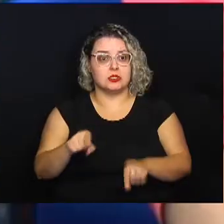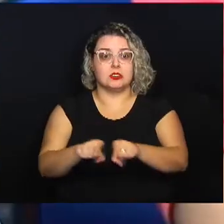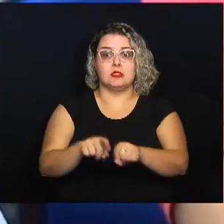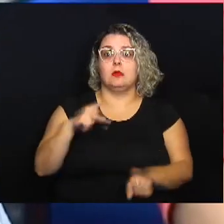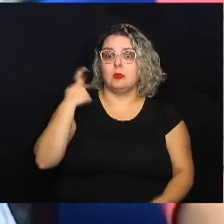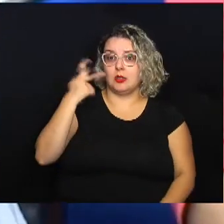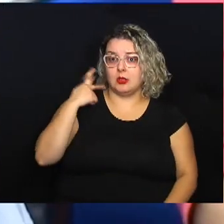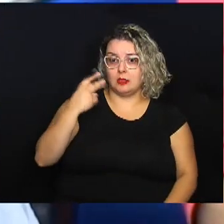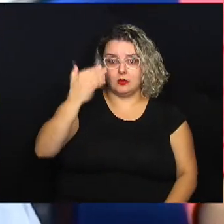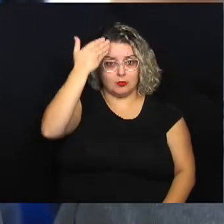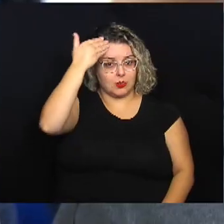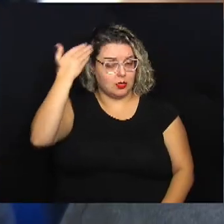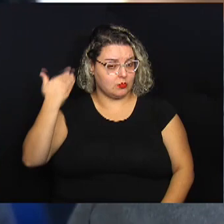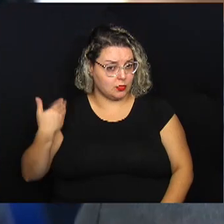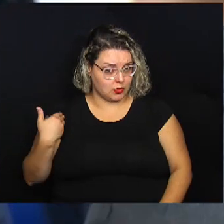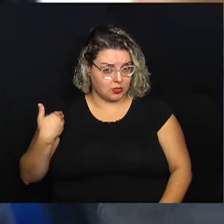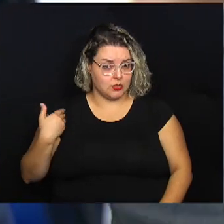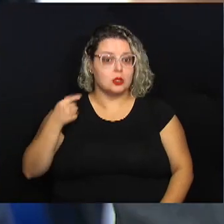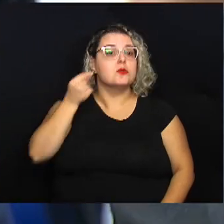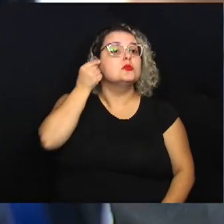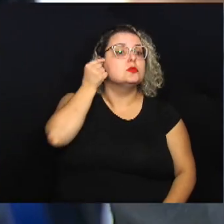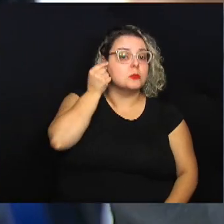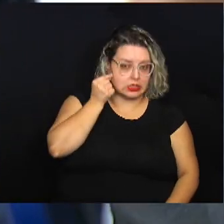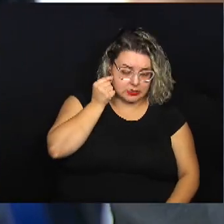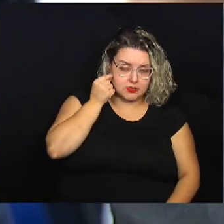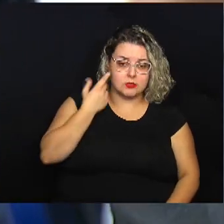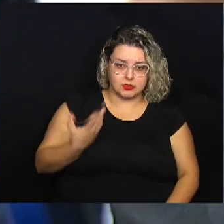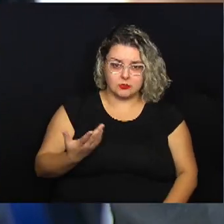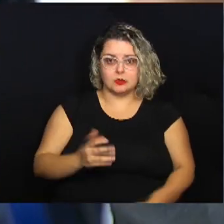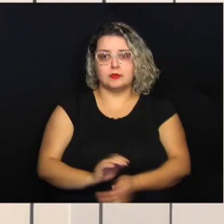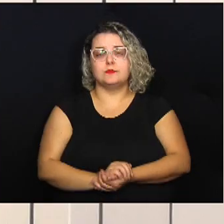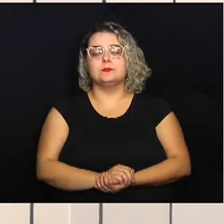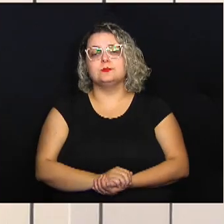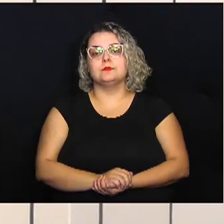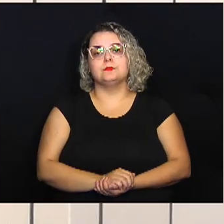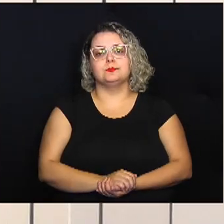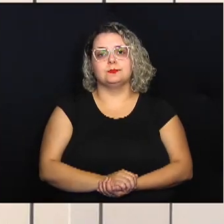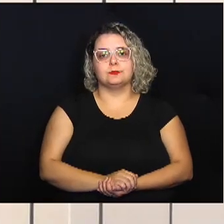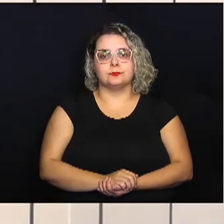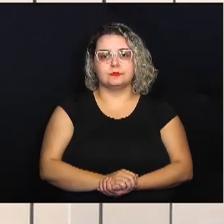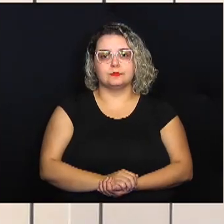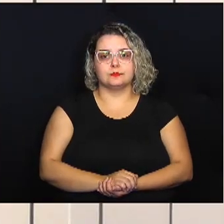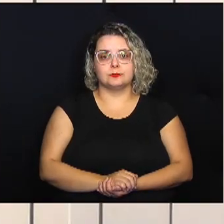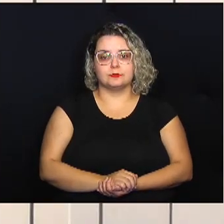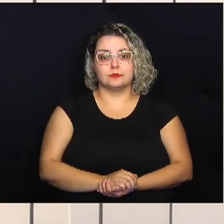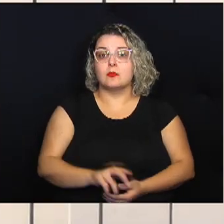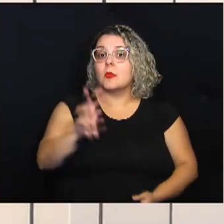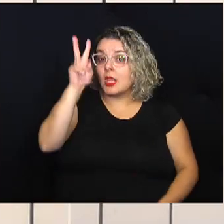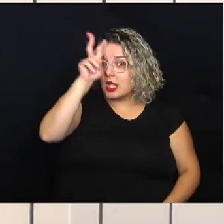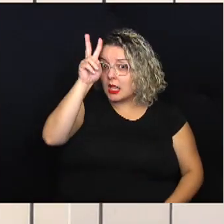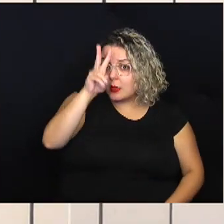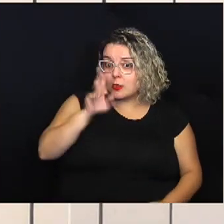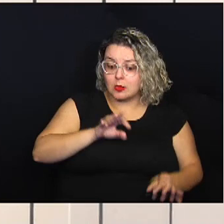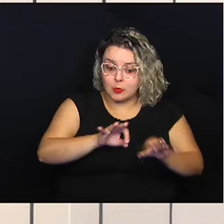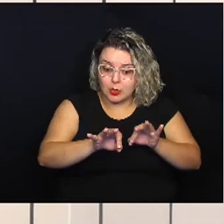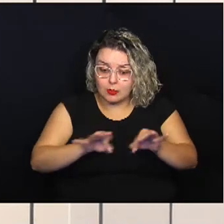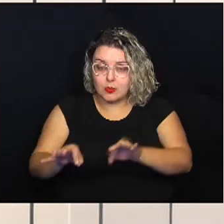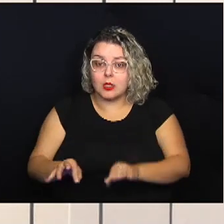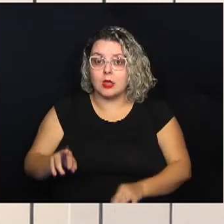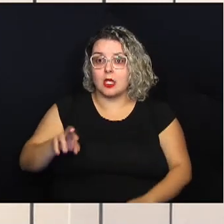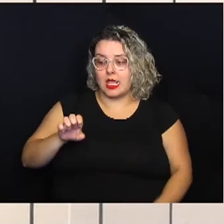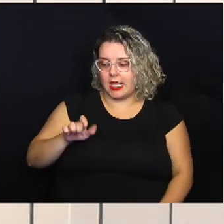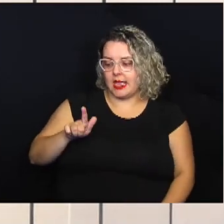vereadores Débora Palermo e Marcelo Silva. Lembrando que o projeto Égide